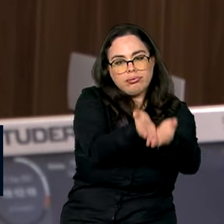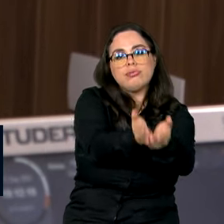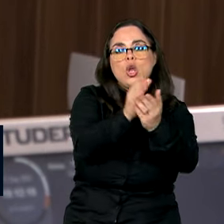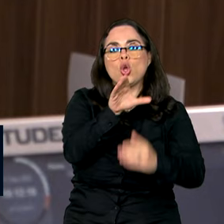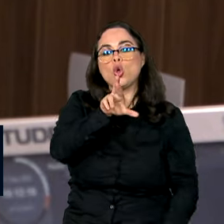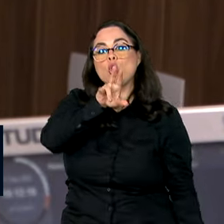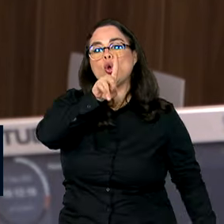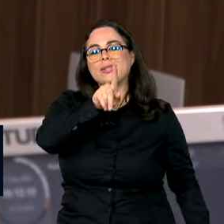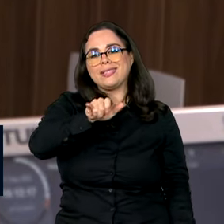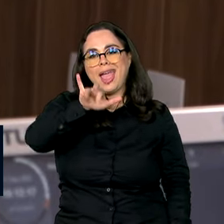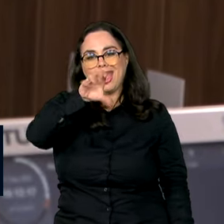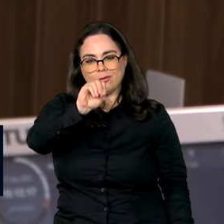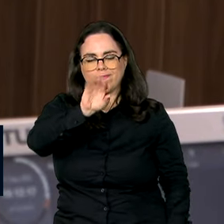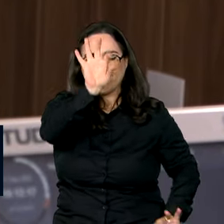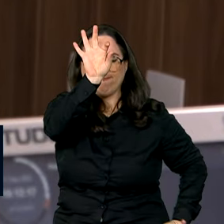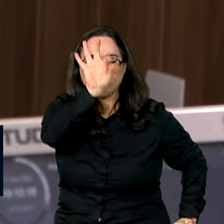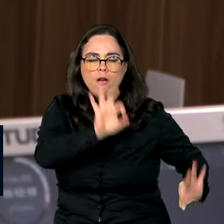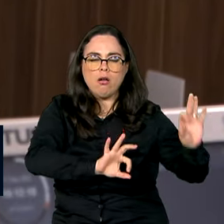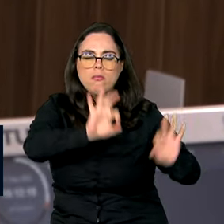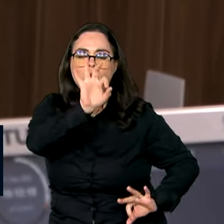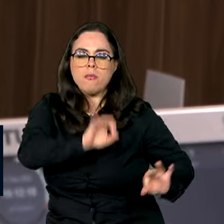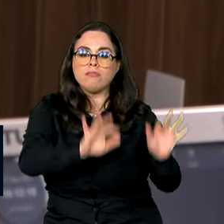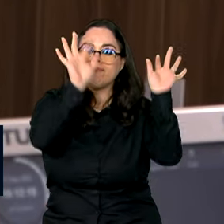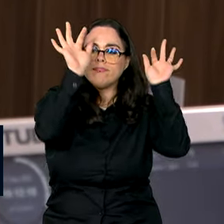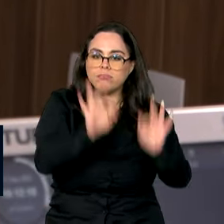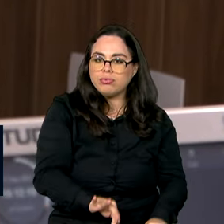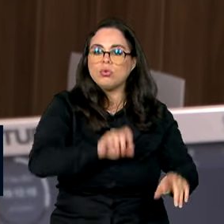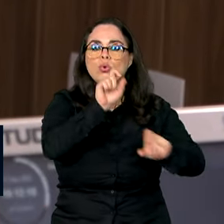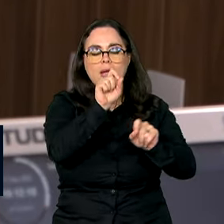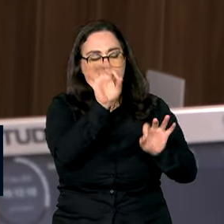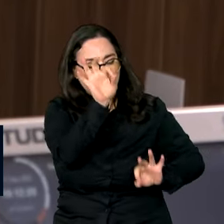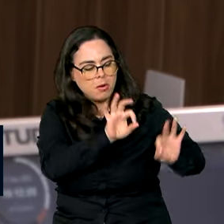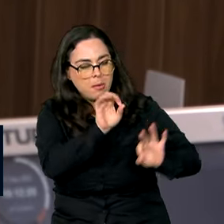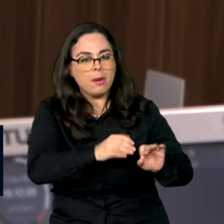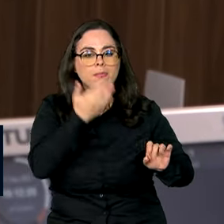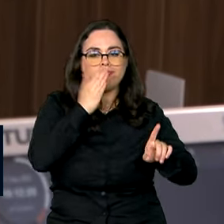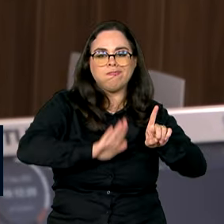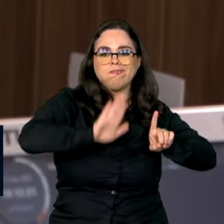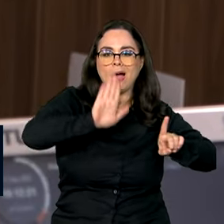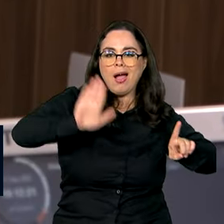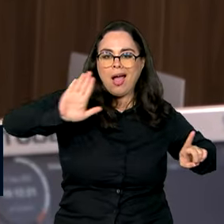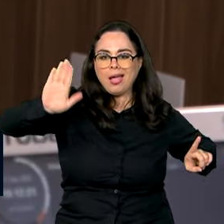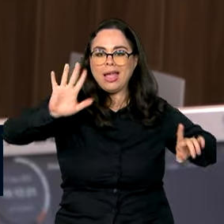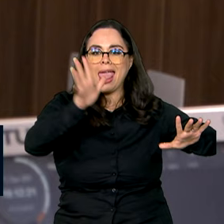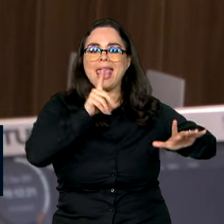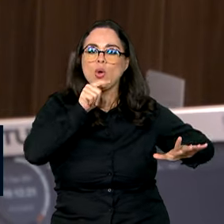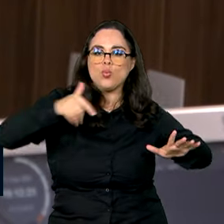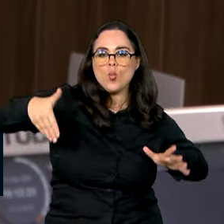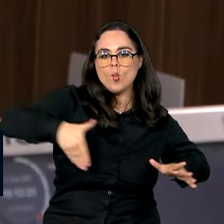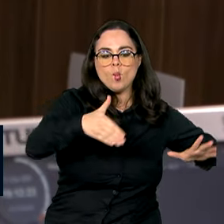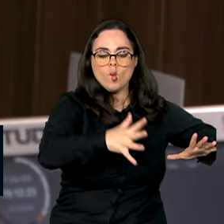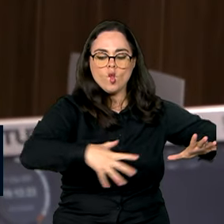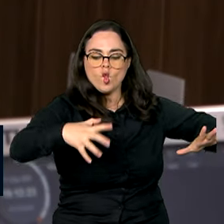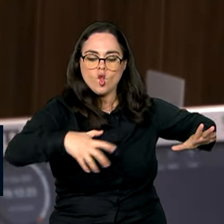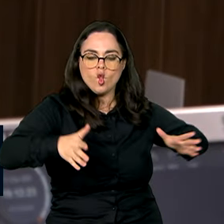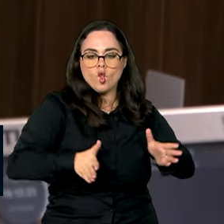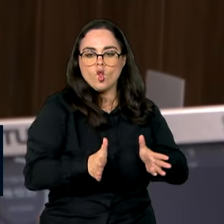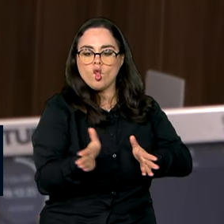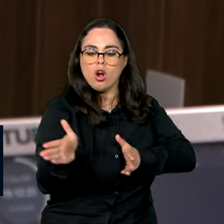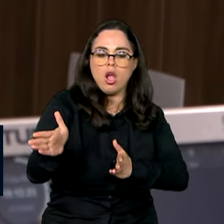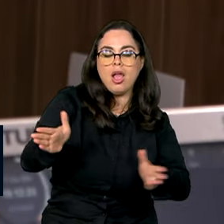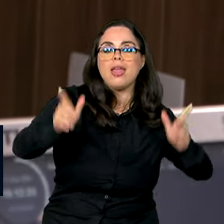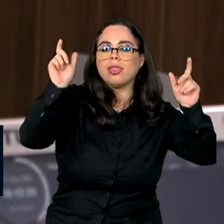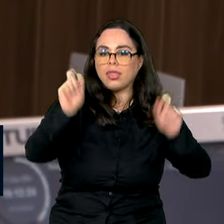Estamos finalizando agora o processo de licitação da dragagem do rio, que vai permitir dois